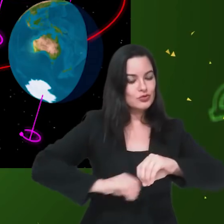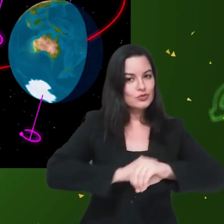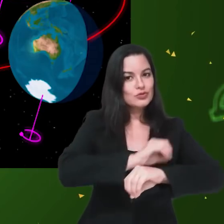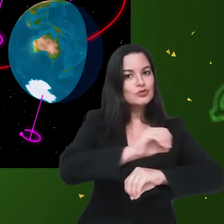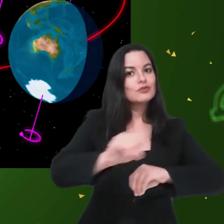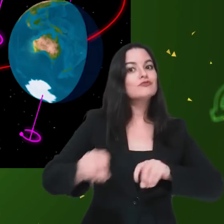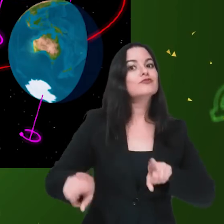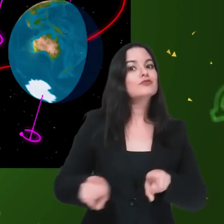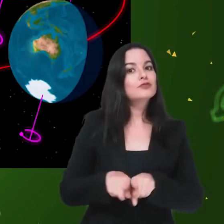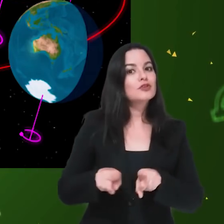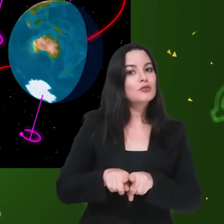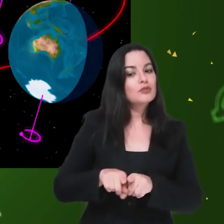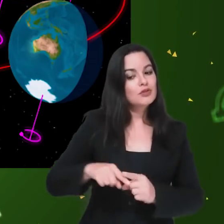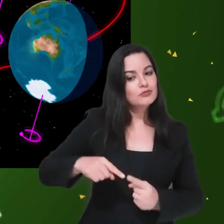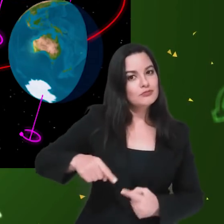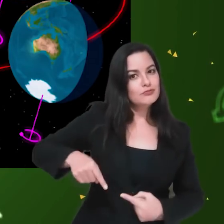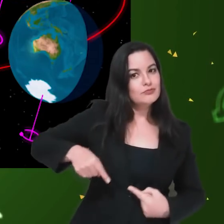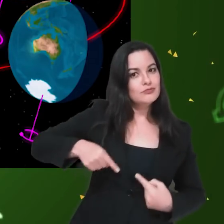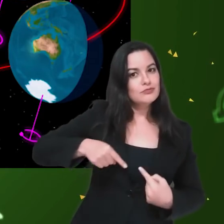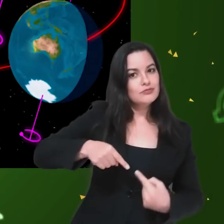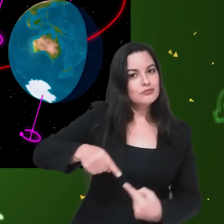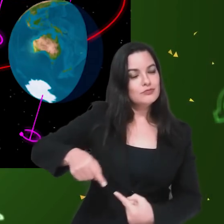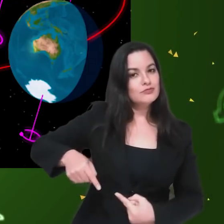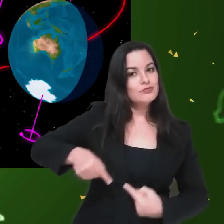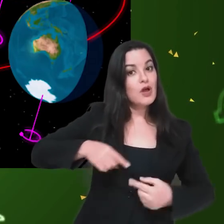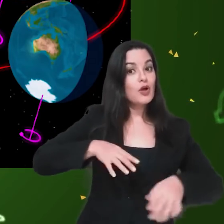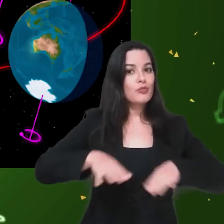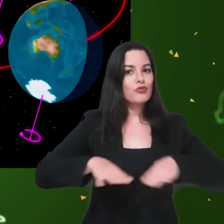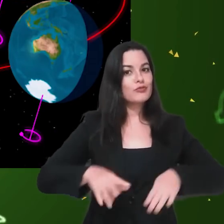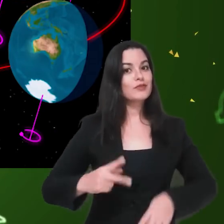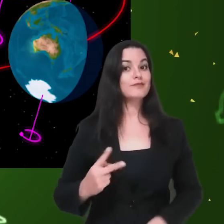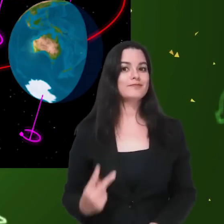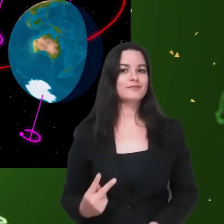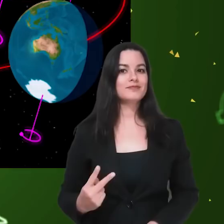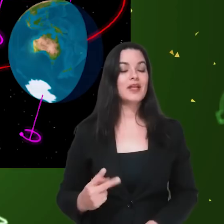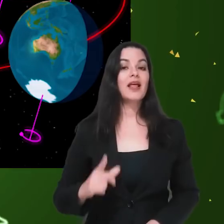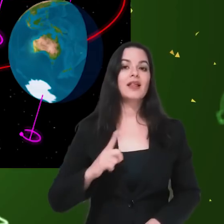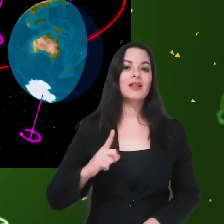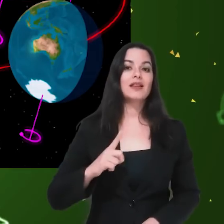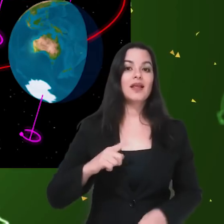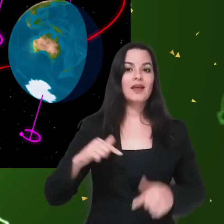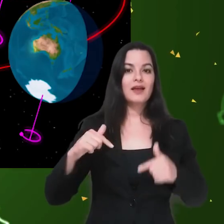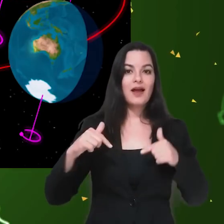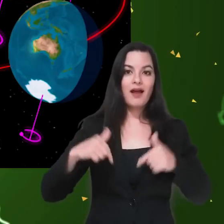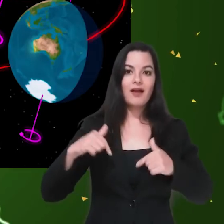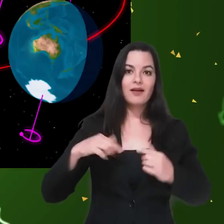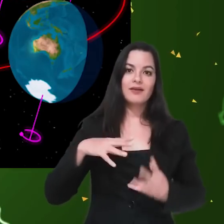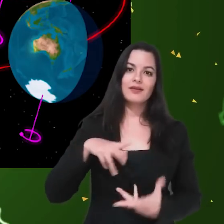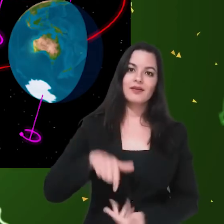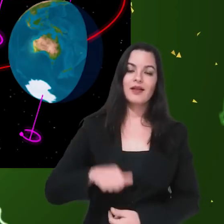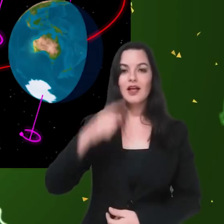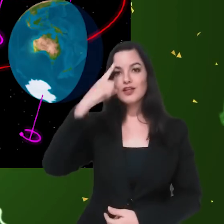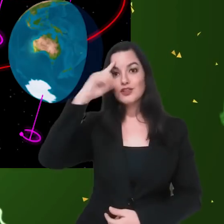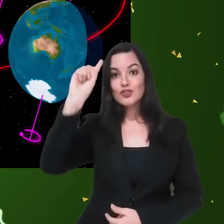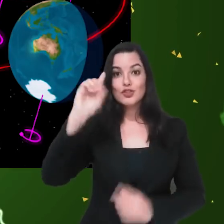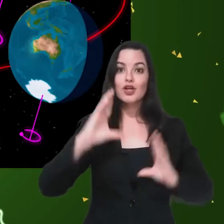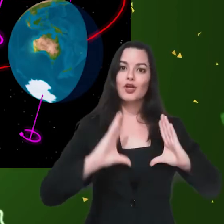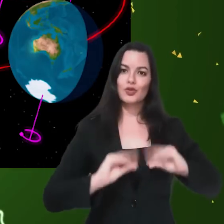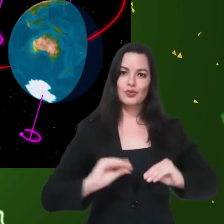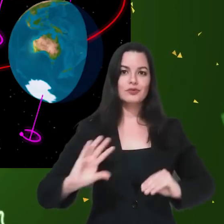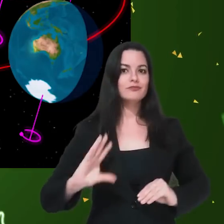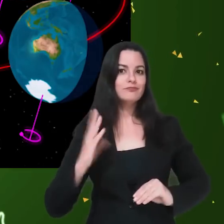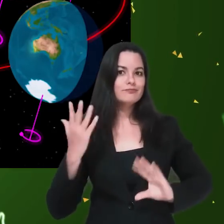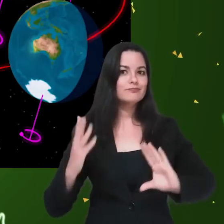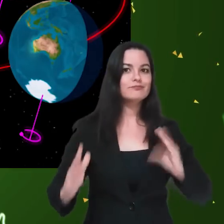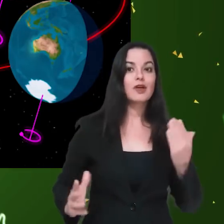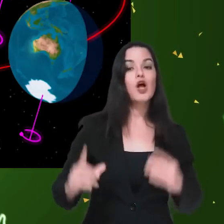está girando em torno de si mesmo. Então, nós temos o dia e a noite acontecendo e, junto